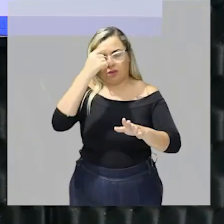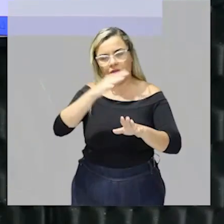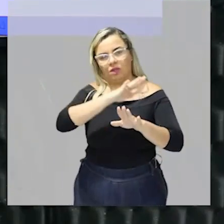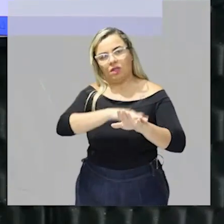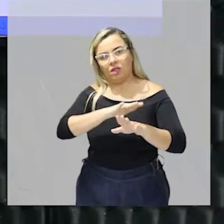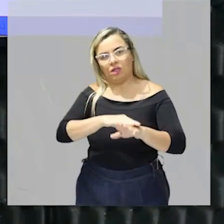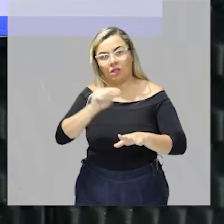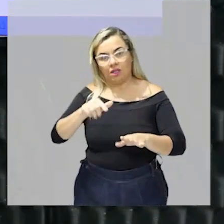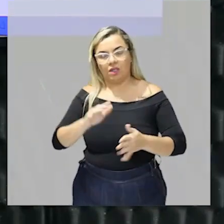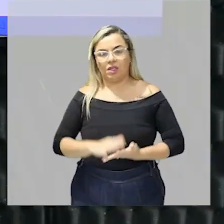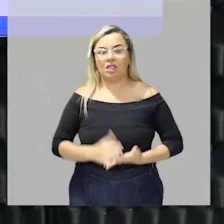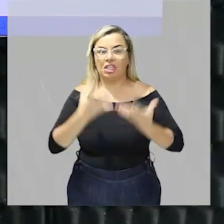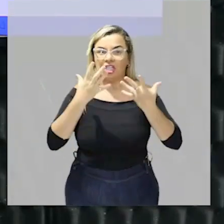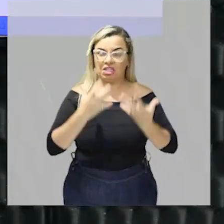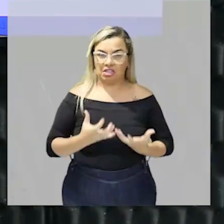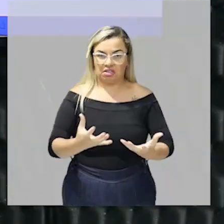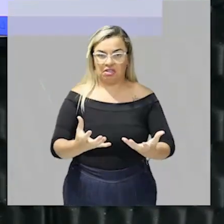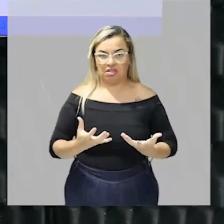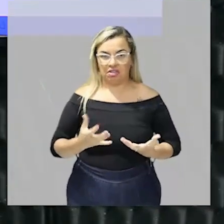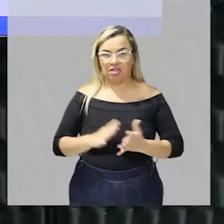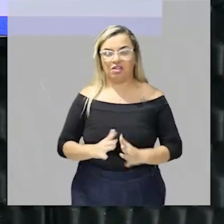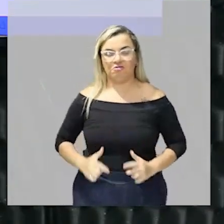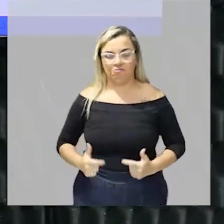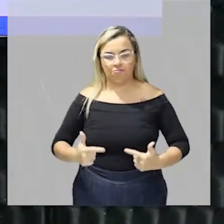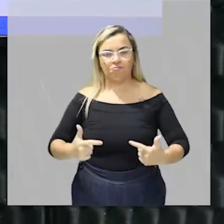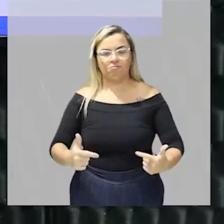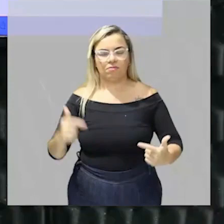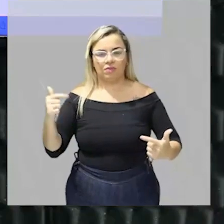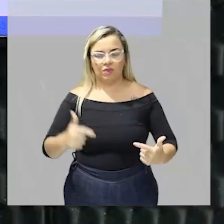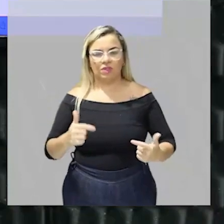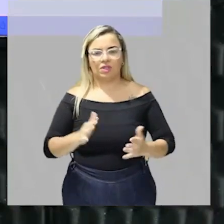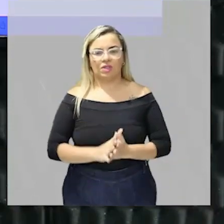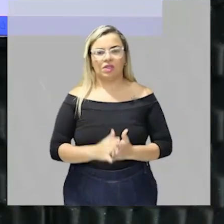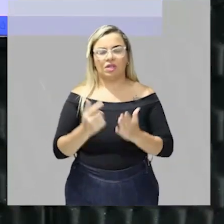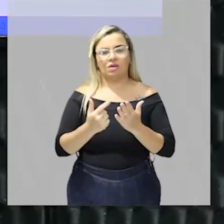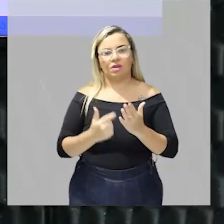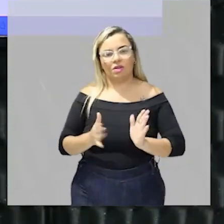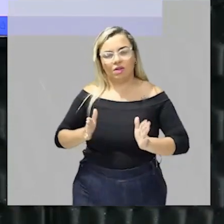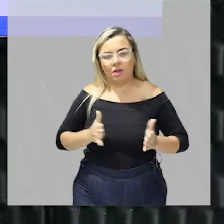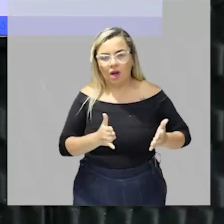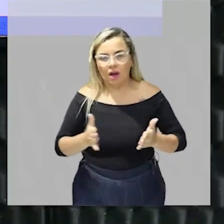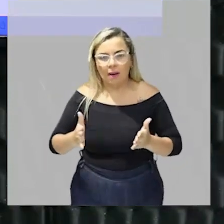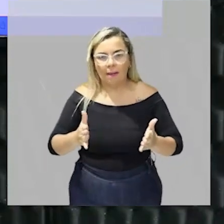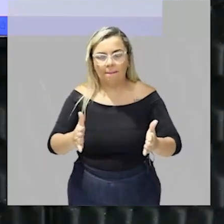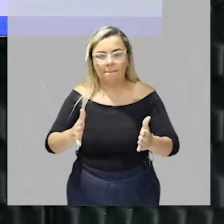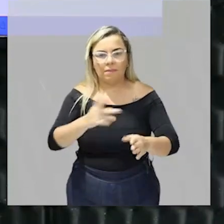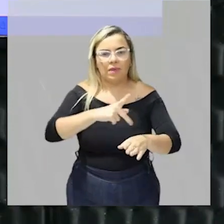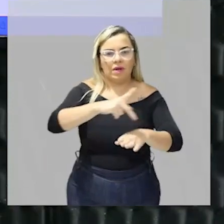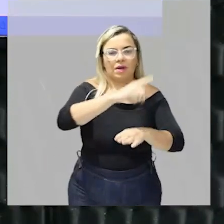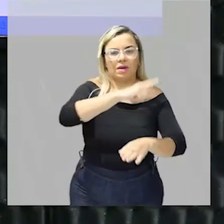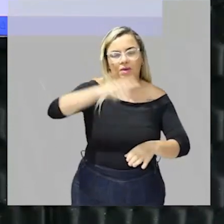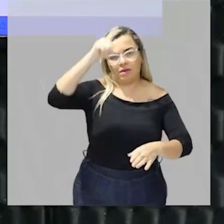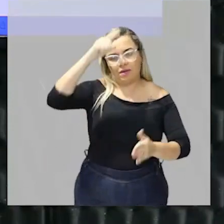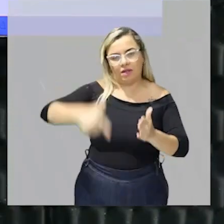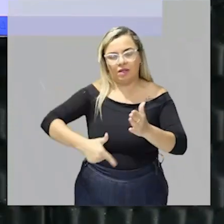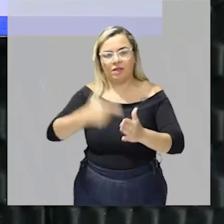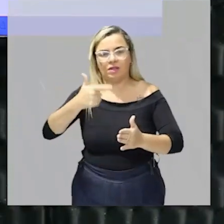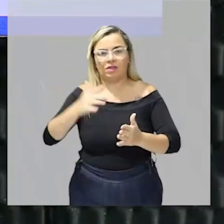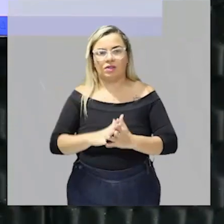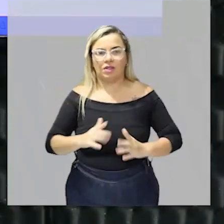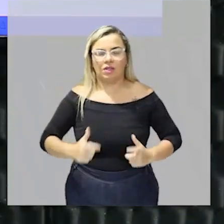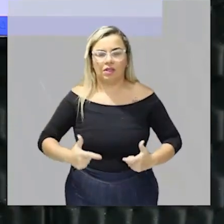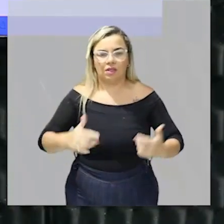da guerra. Um projeto que acabou conduzindo a Alemanha para a Segunda Guerra Mundial.